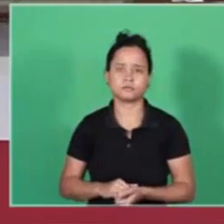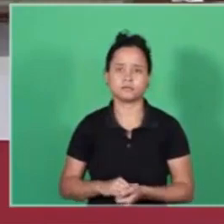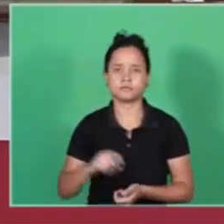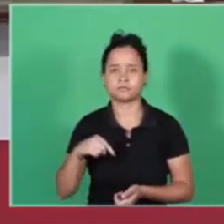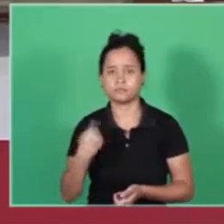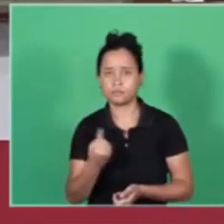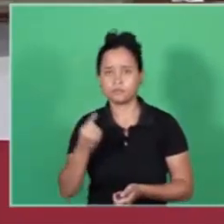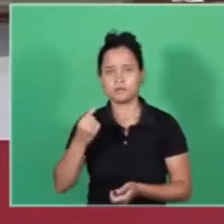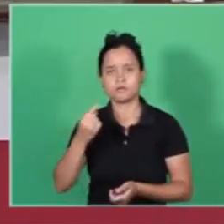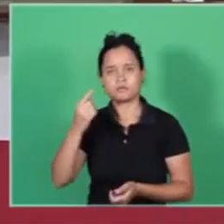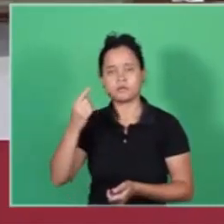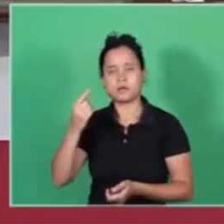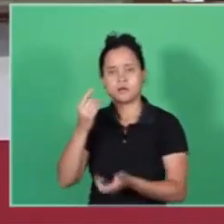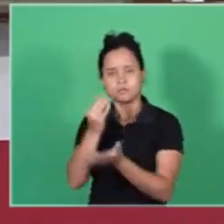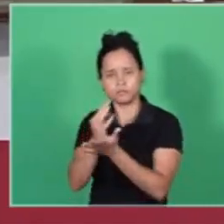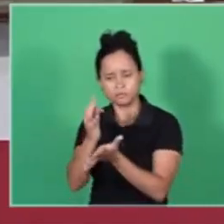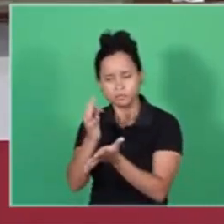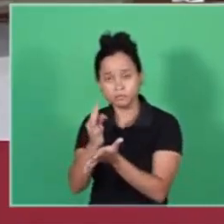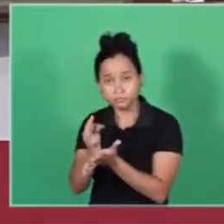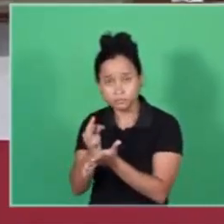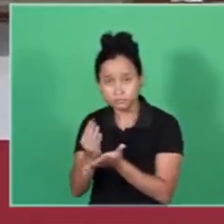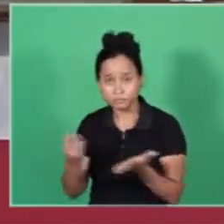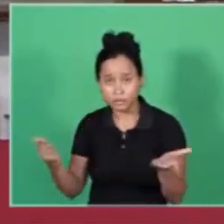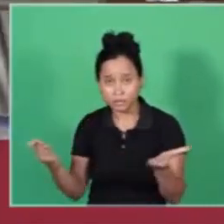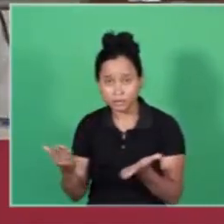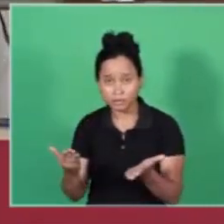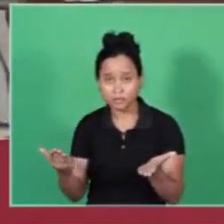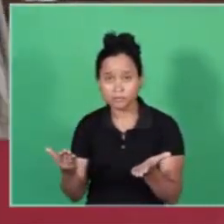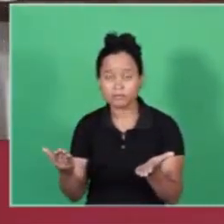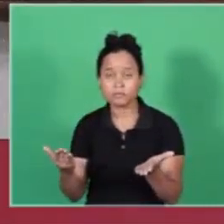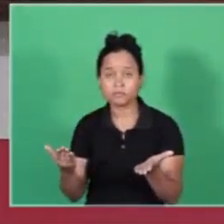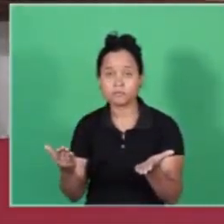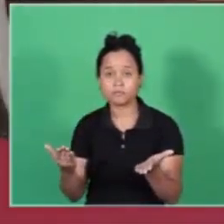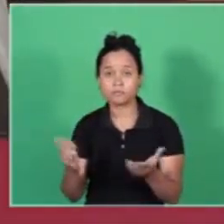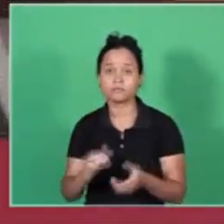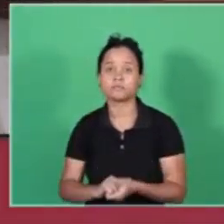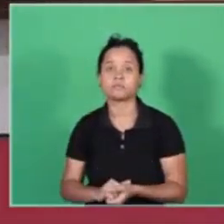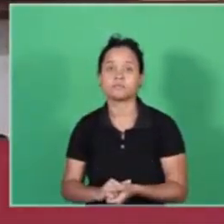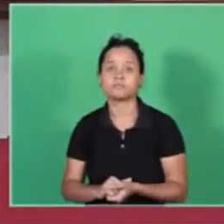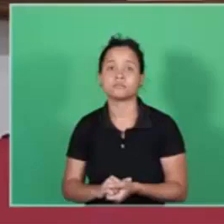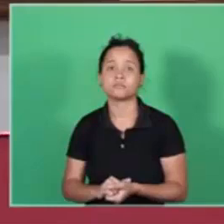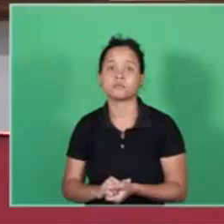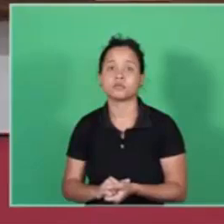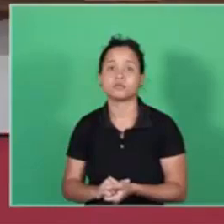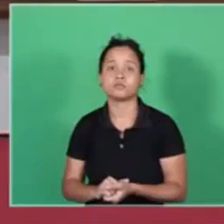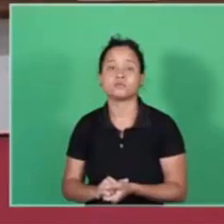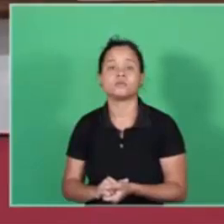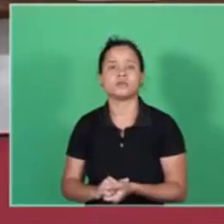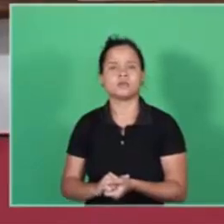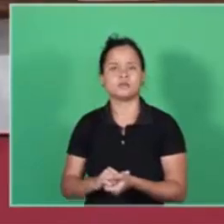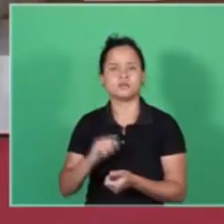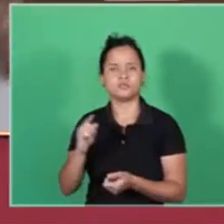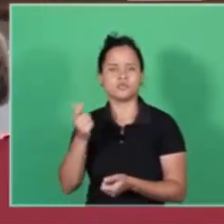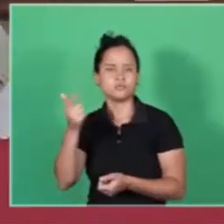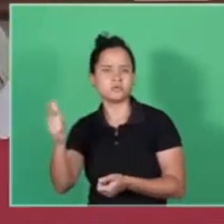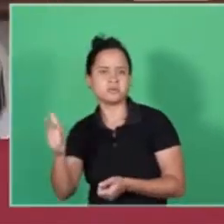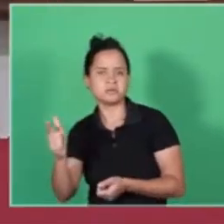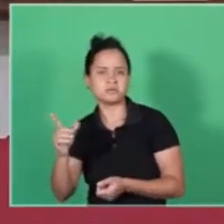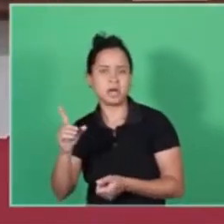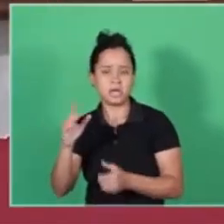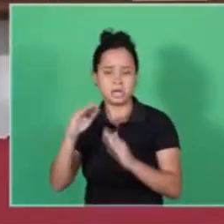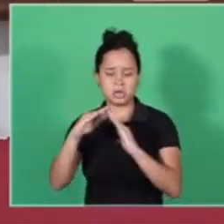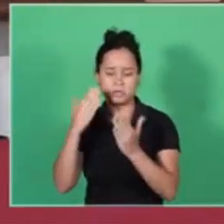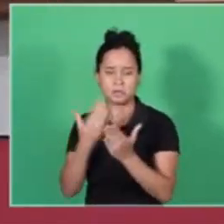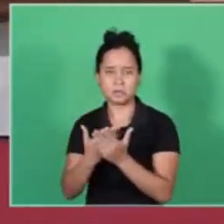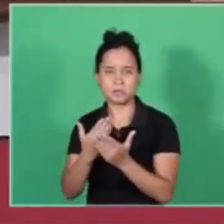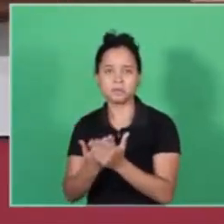do protestantismo agora, que eram da escola deísta e outras escolas. Você vai encontrar